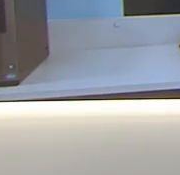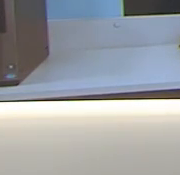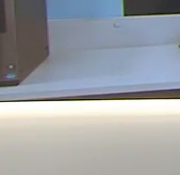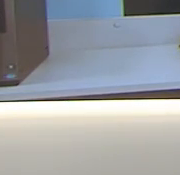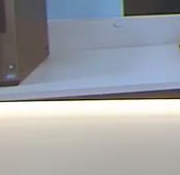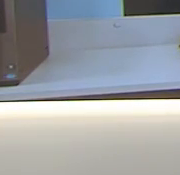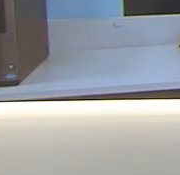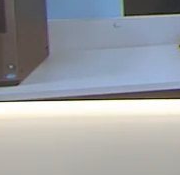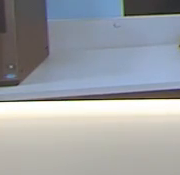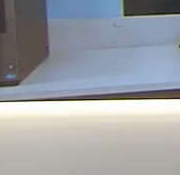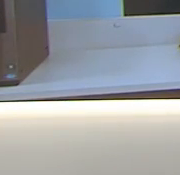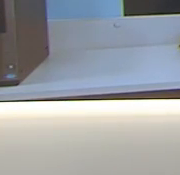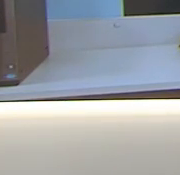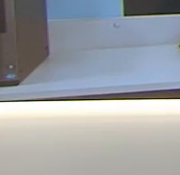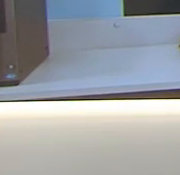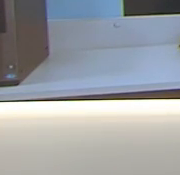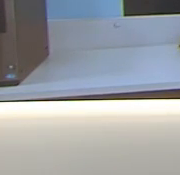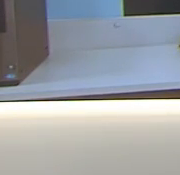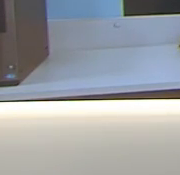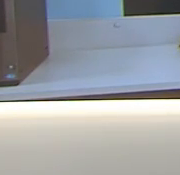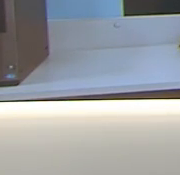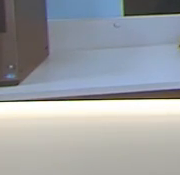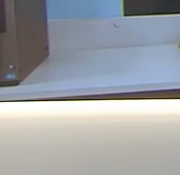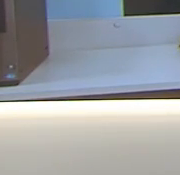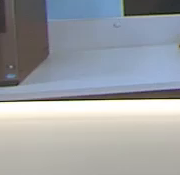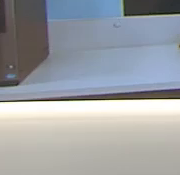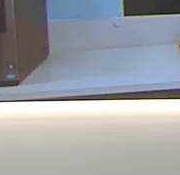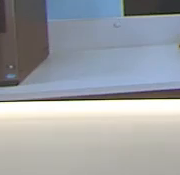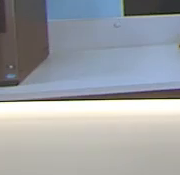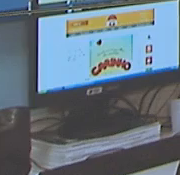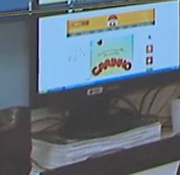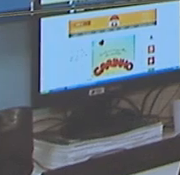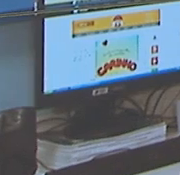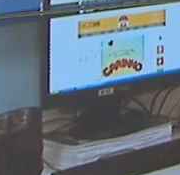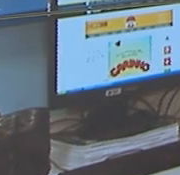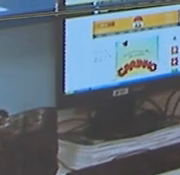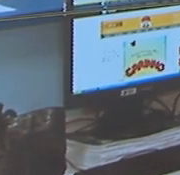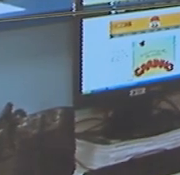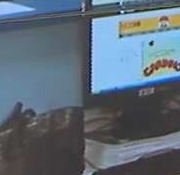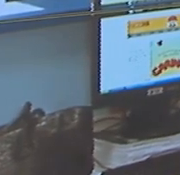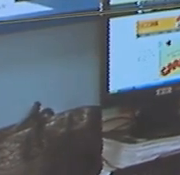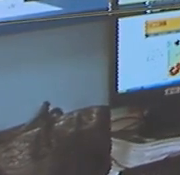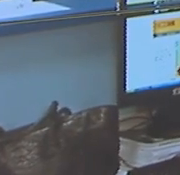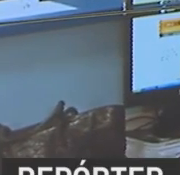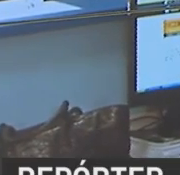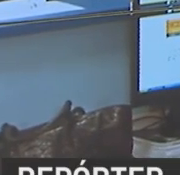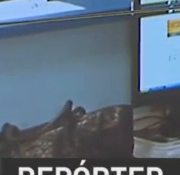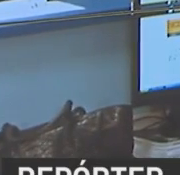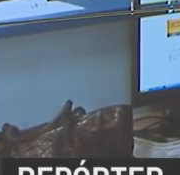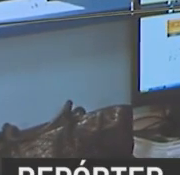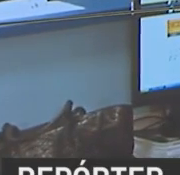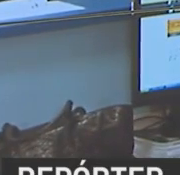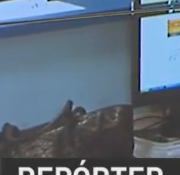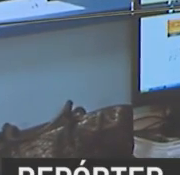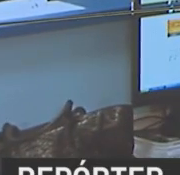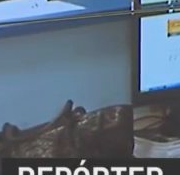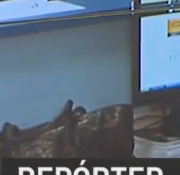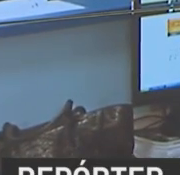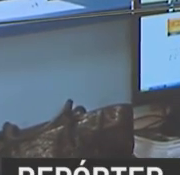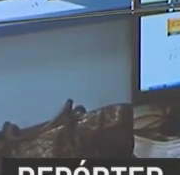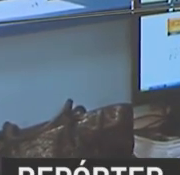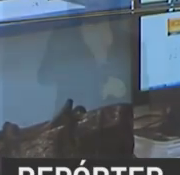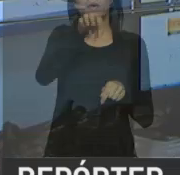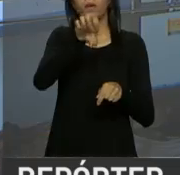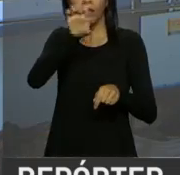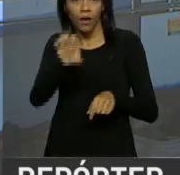Olá, o repórter NBR está de volta com as notícias do governo federal. O ministro de Minas e Energia, Fernando Coelho